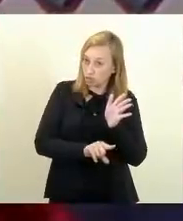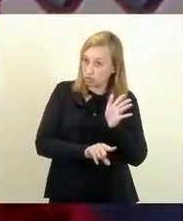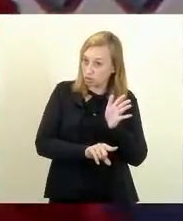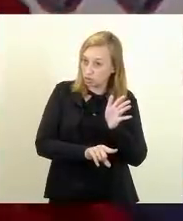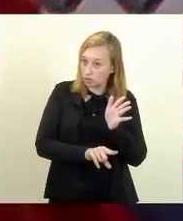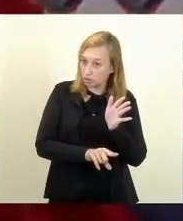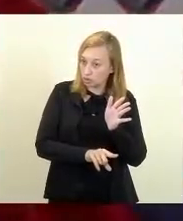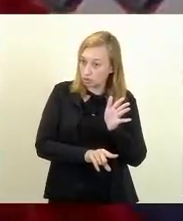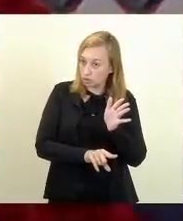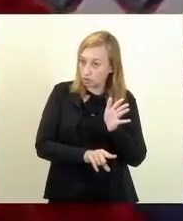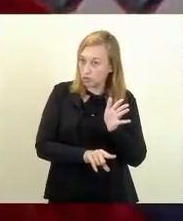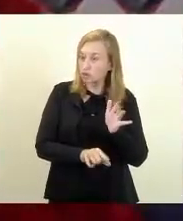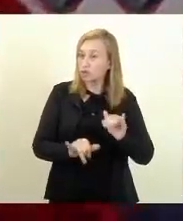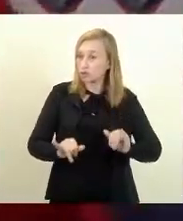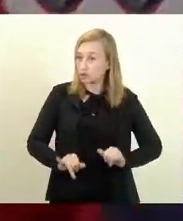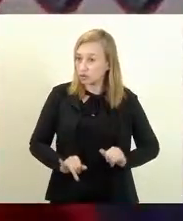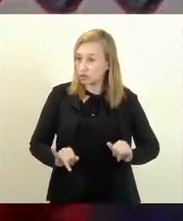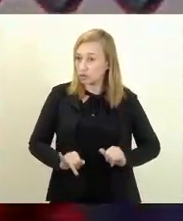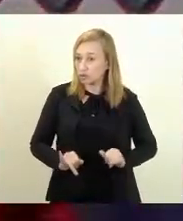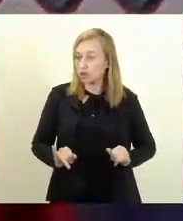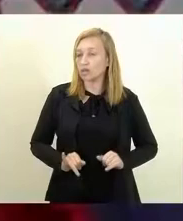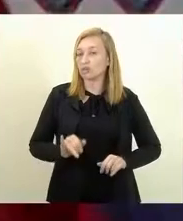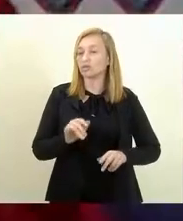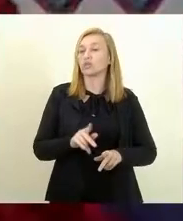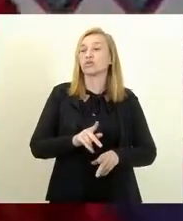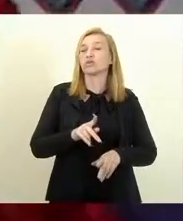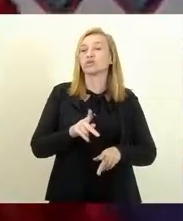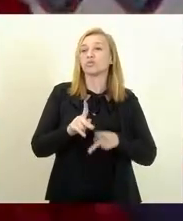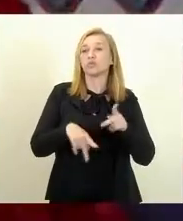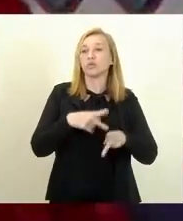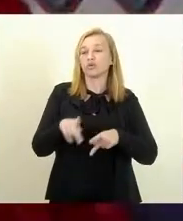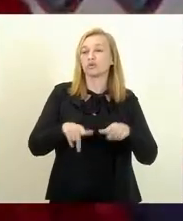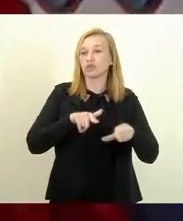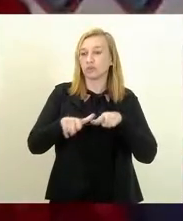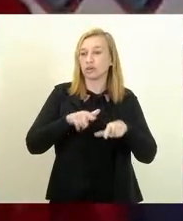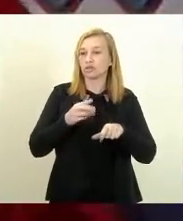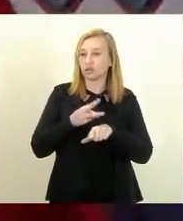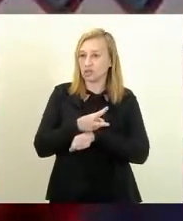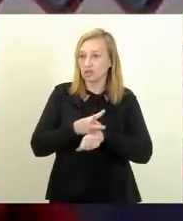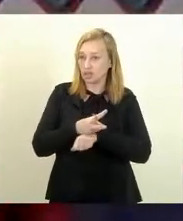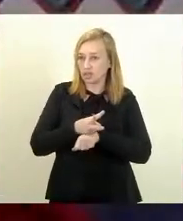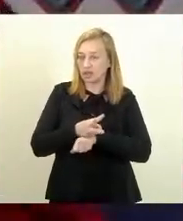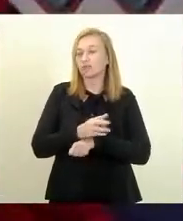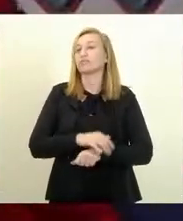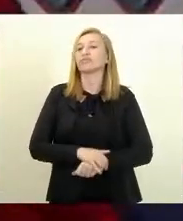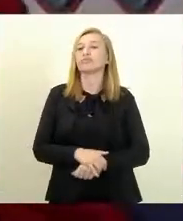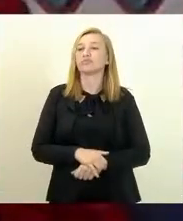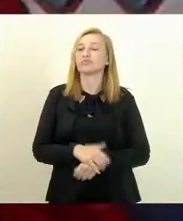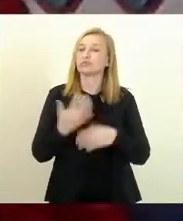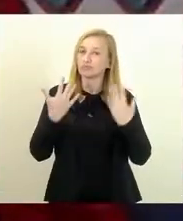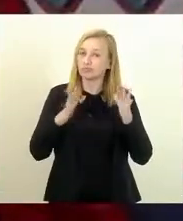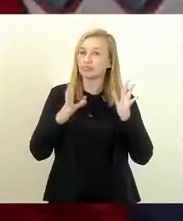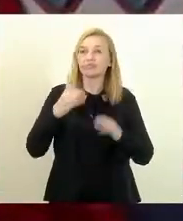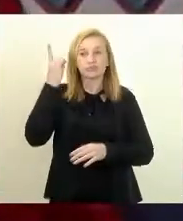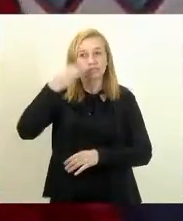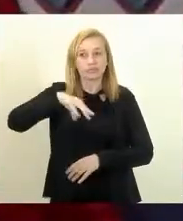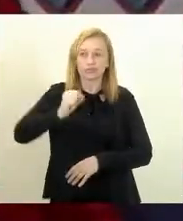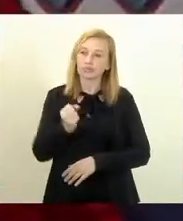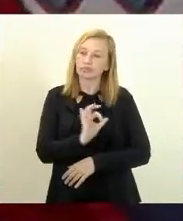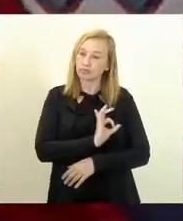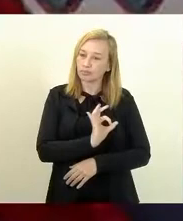vulnerabilidade vivenciada pelos trabalhadores e trabalhadoras terceirizados. Parabenizar a deputada Marta Rocha por